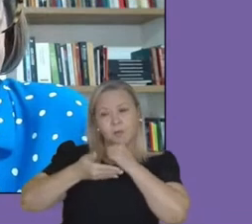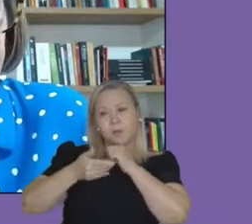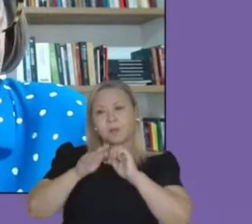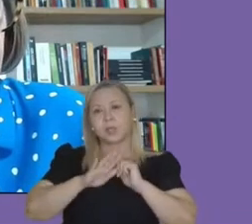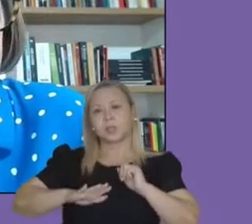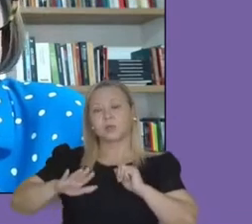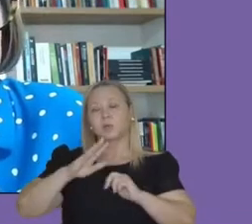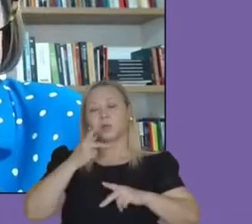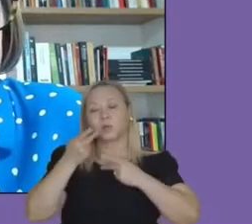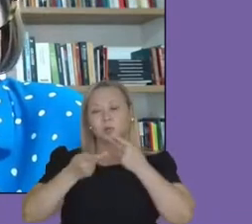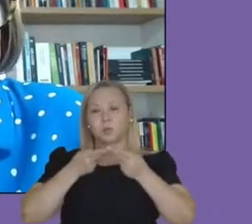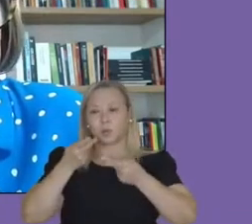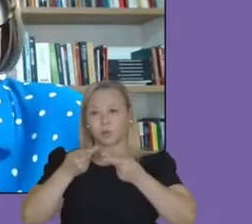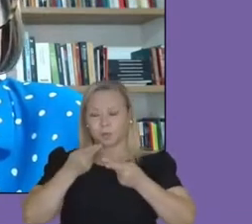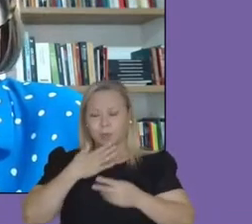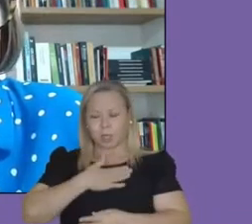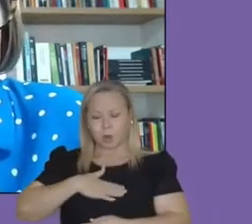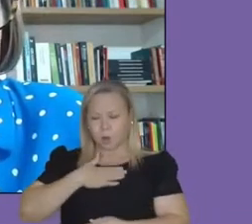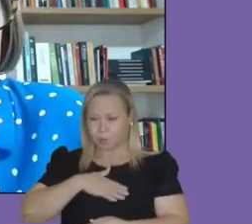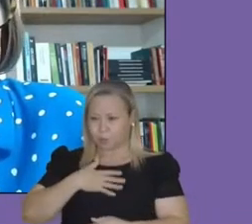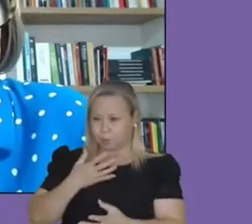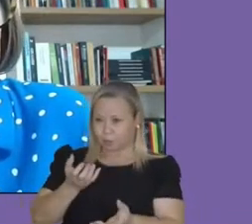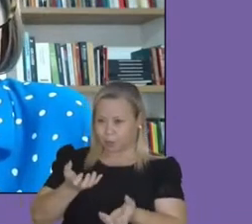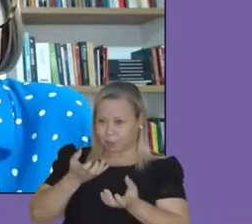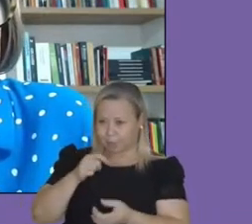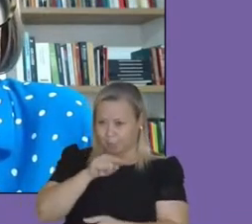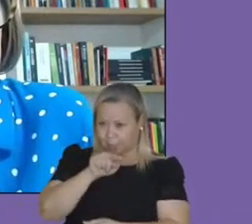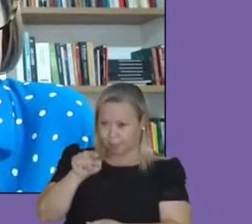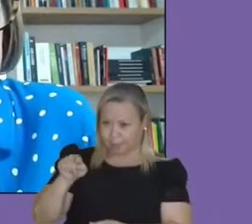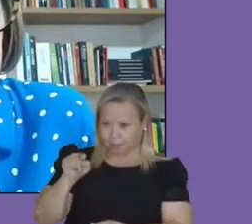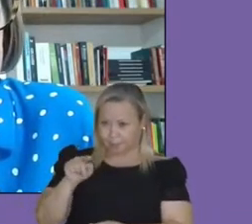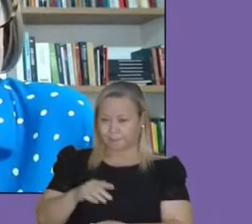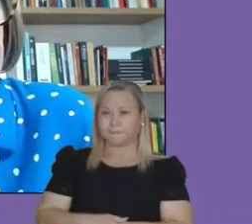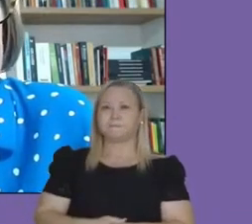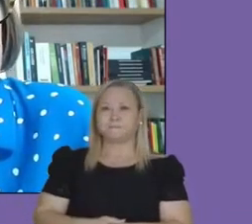a fala dela. Eu gostaria que vocês